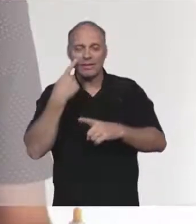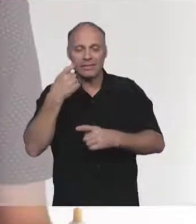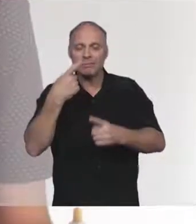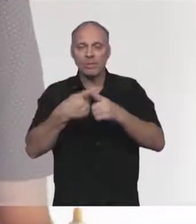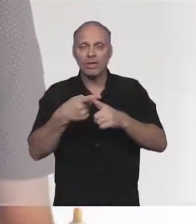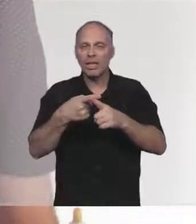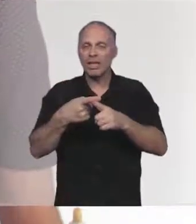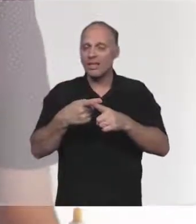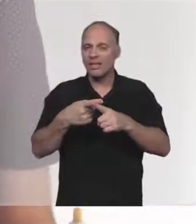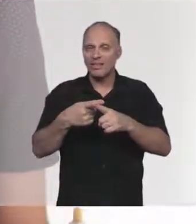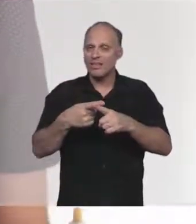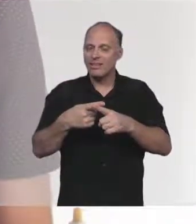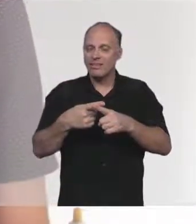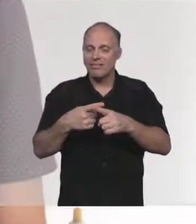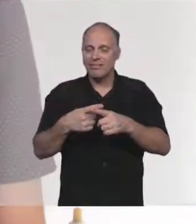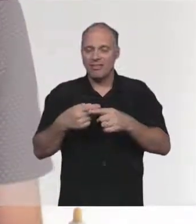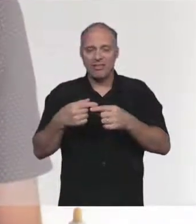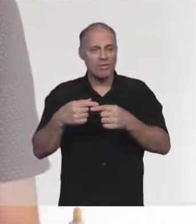uma